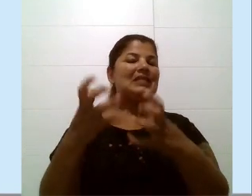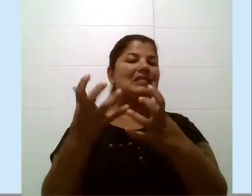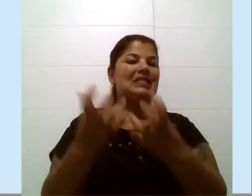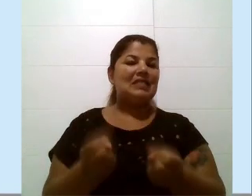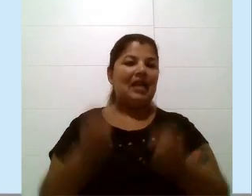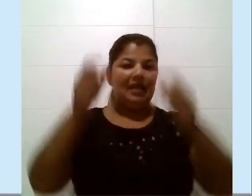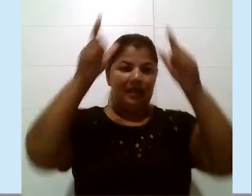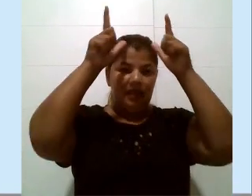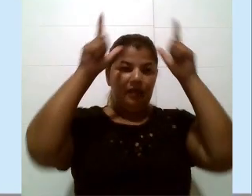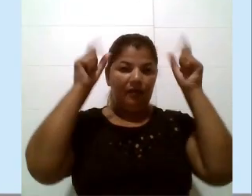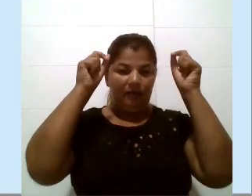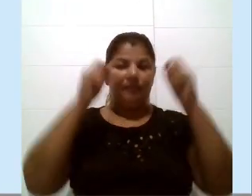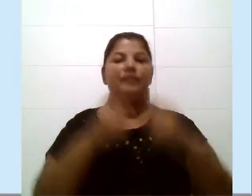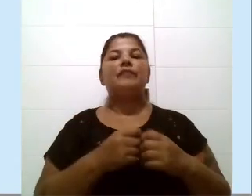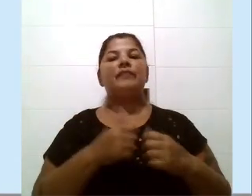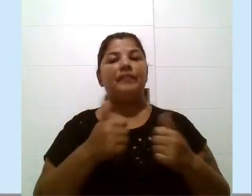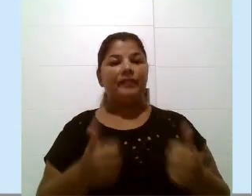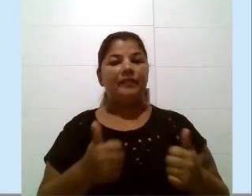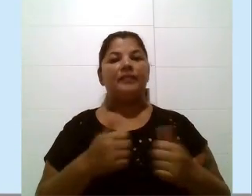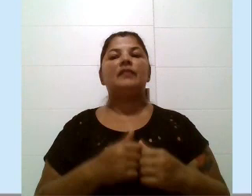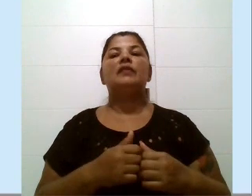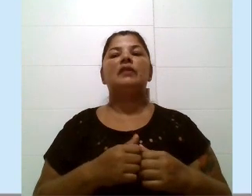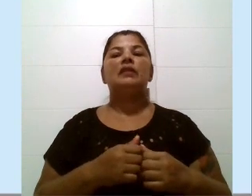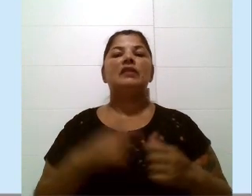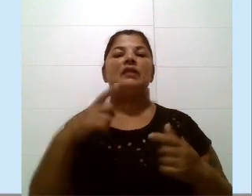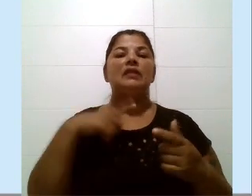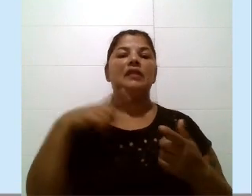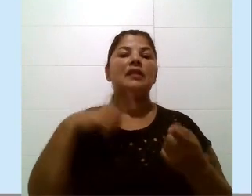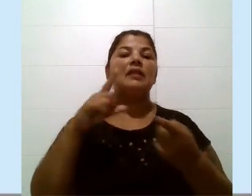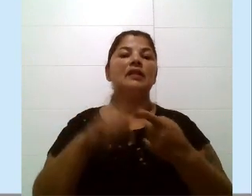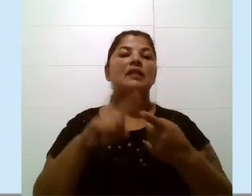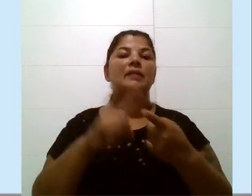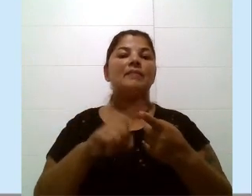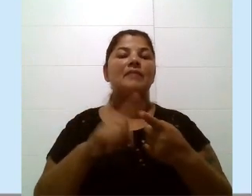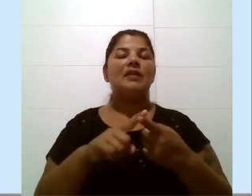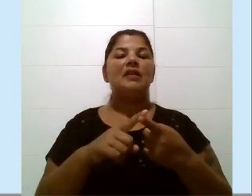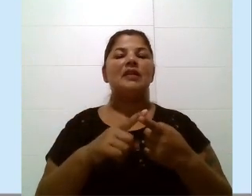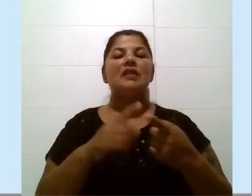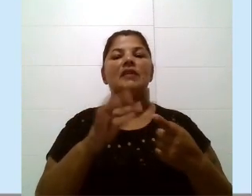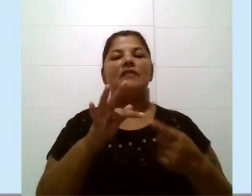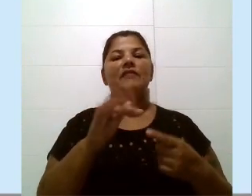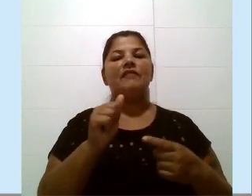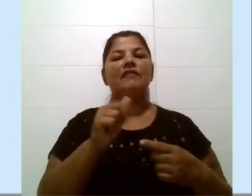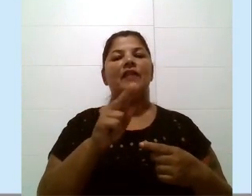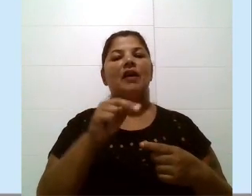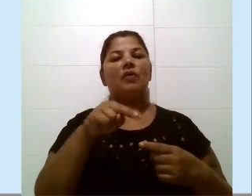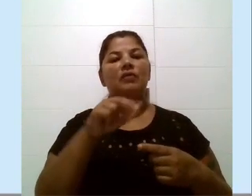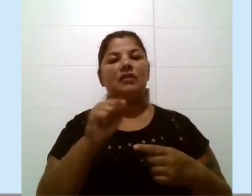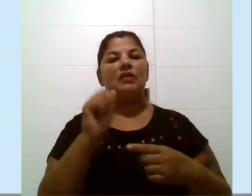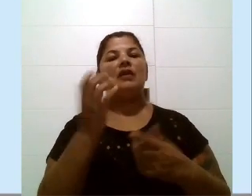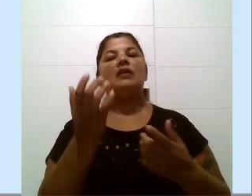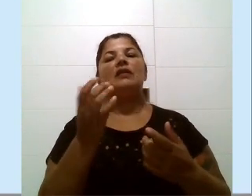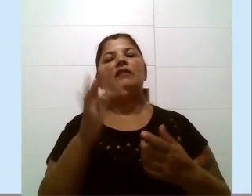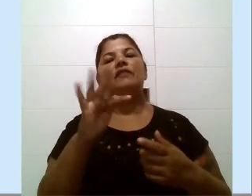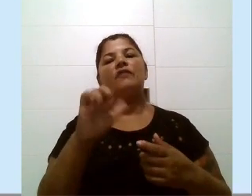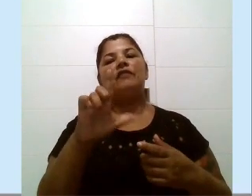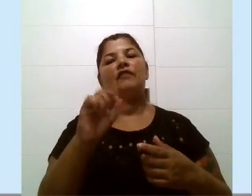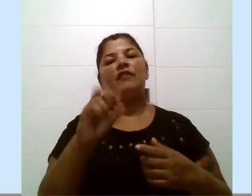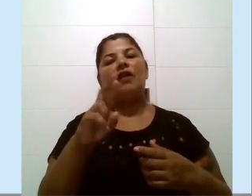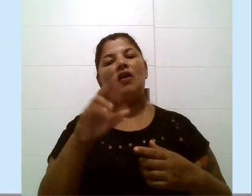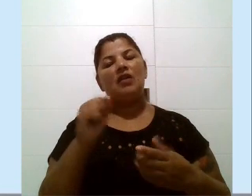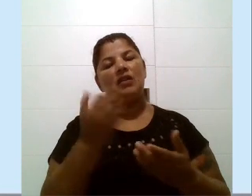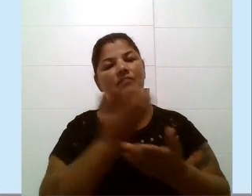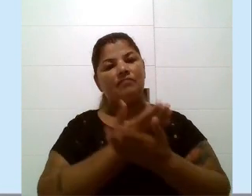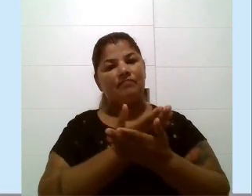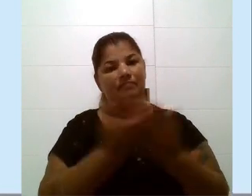aula. Existe também, tá, a perda da fauna e da flora, tá? A gente falou nas últimas aulas o que é fauna e flora, mas eu vou lembrar